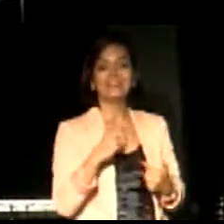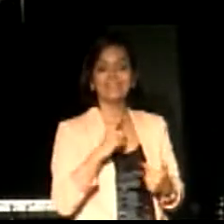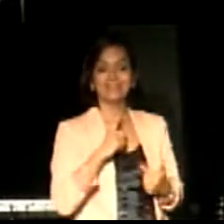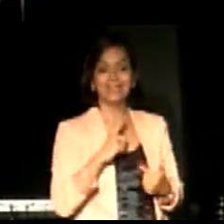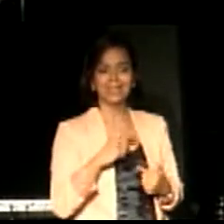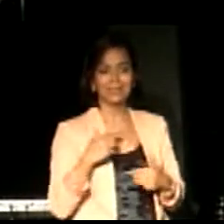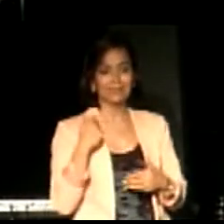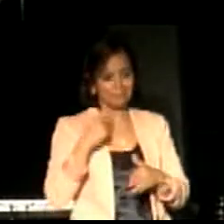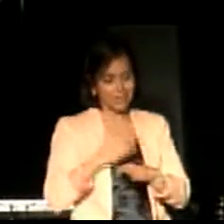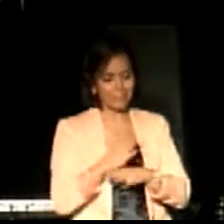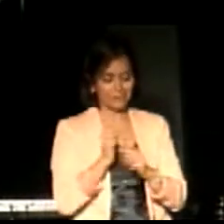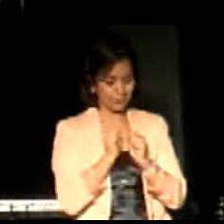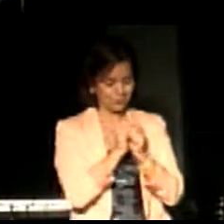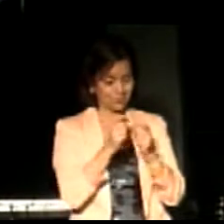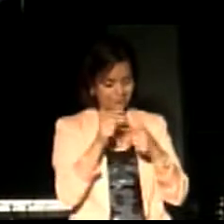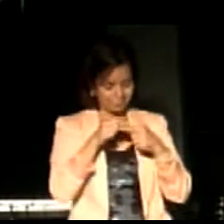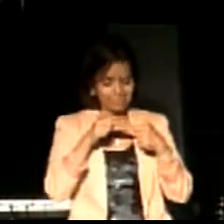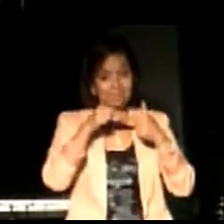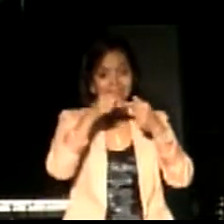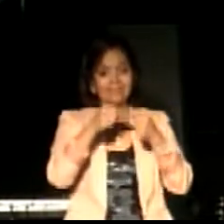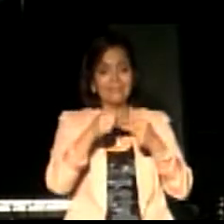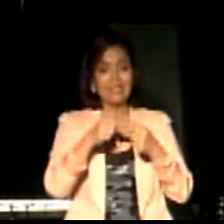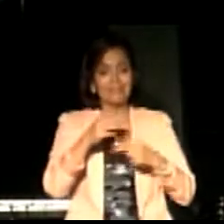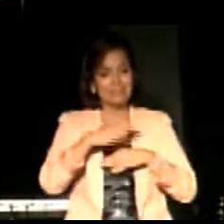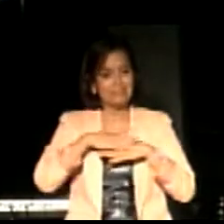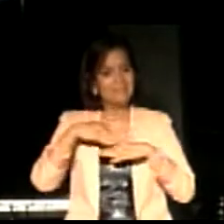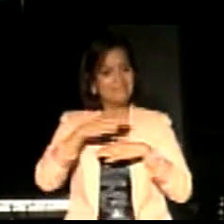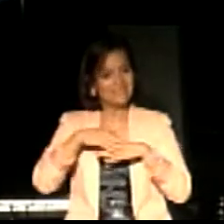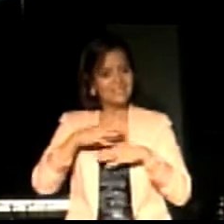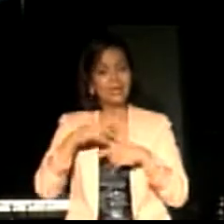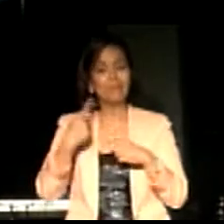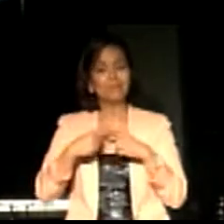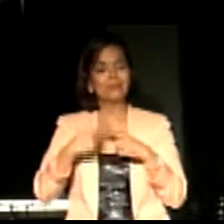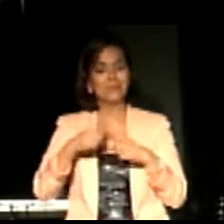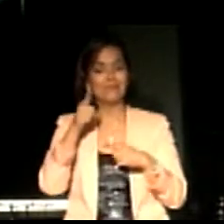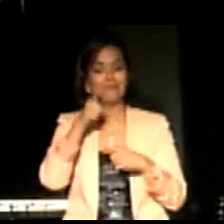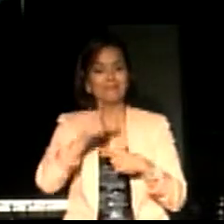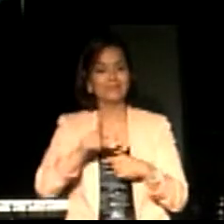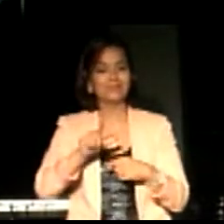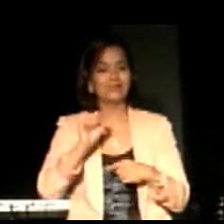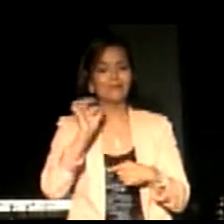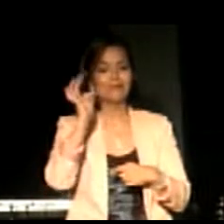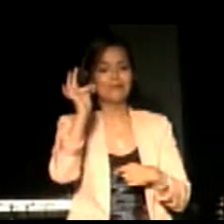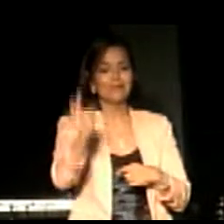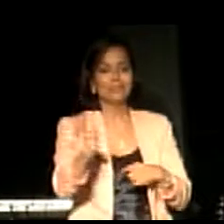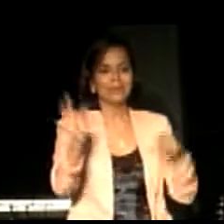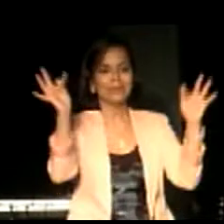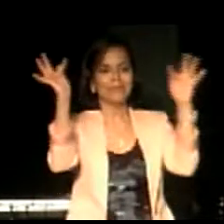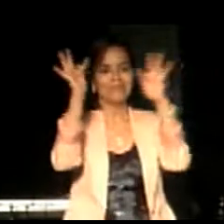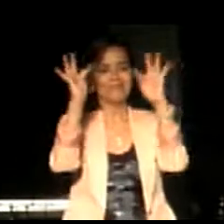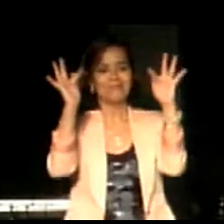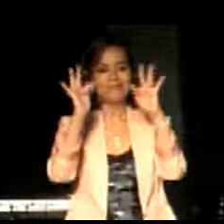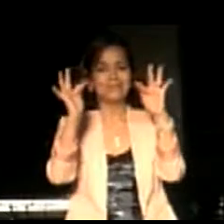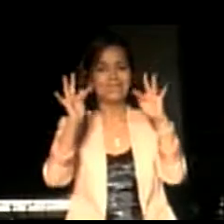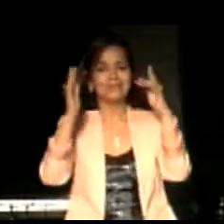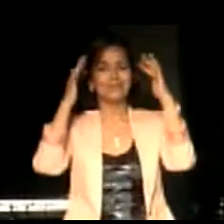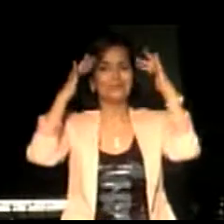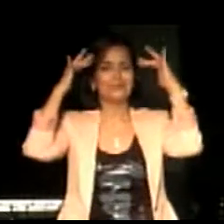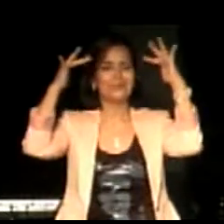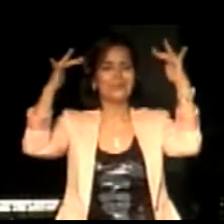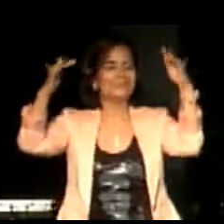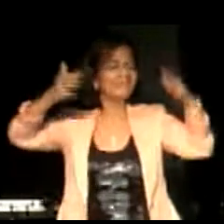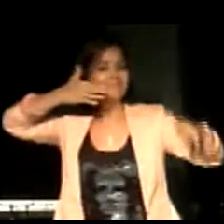pela mansidão. Vale a pena ser manso, pois alcançaremos uma felicidade